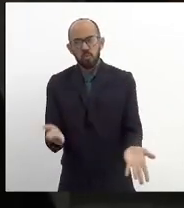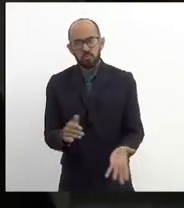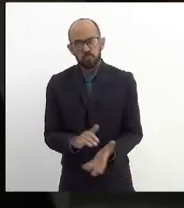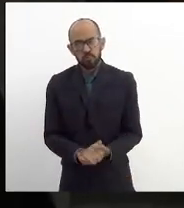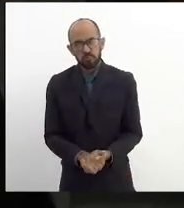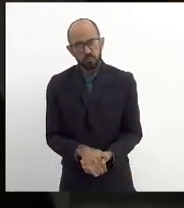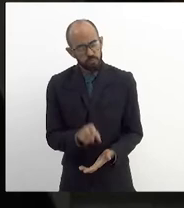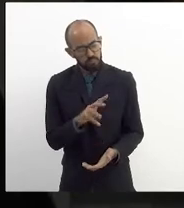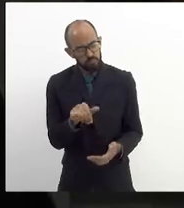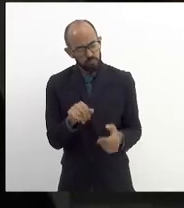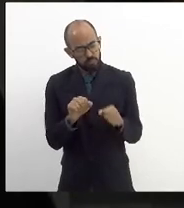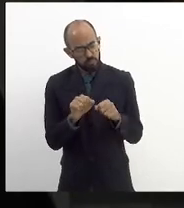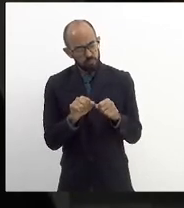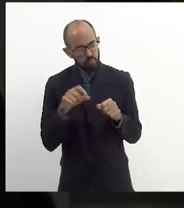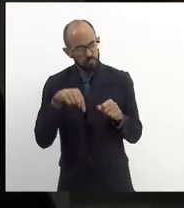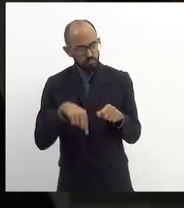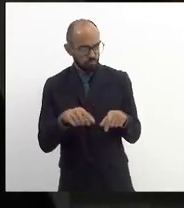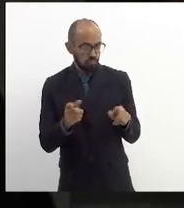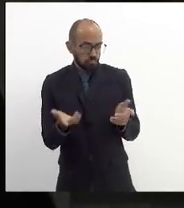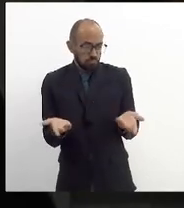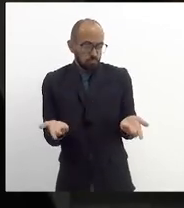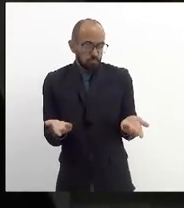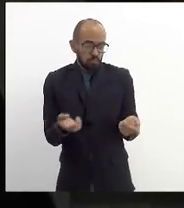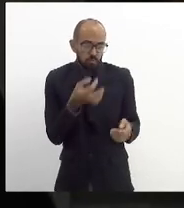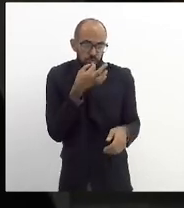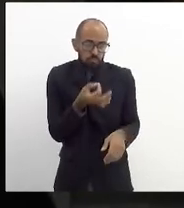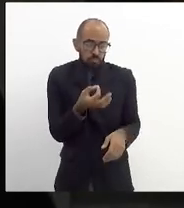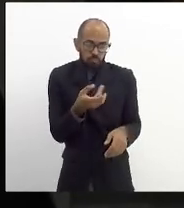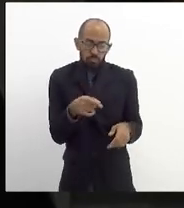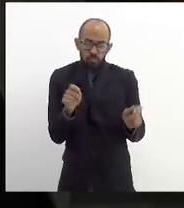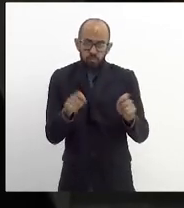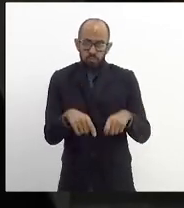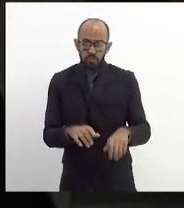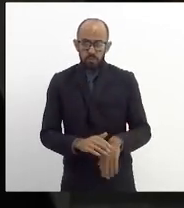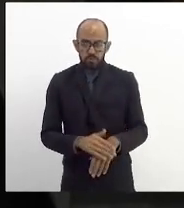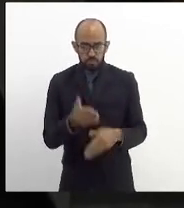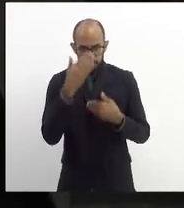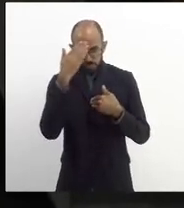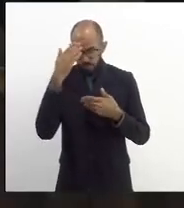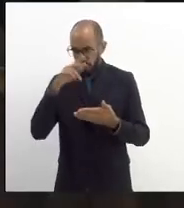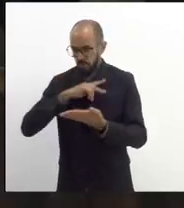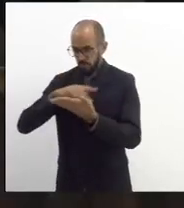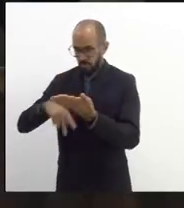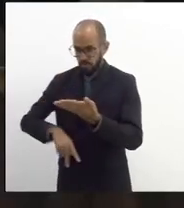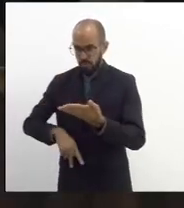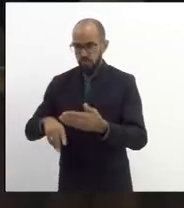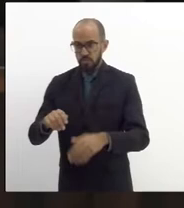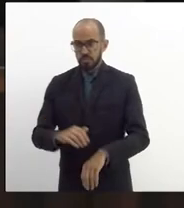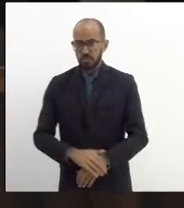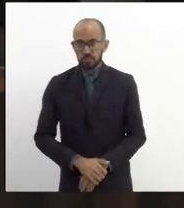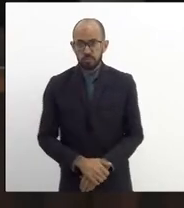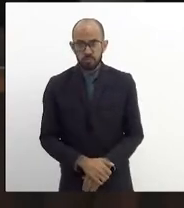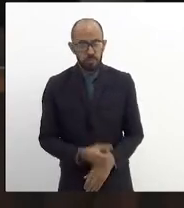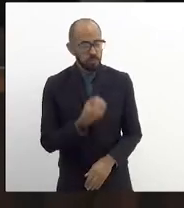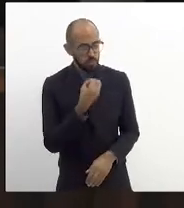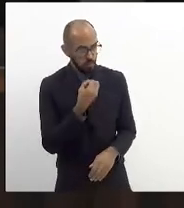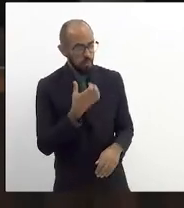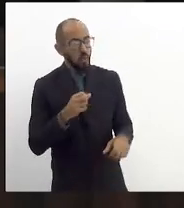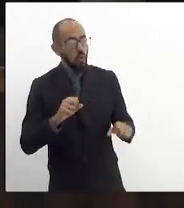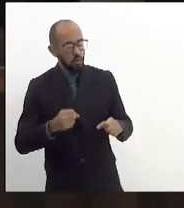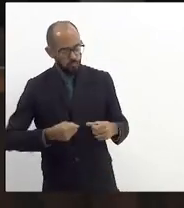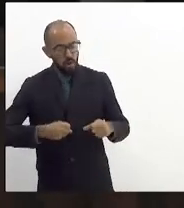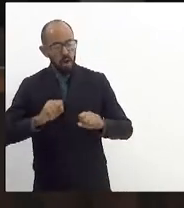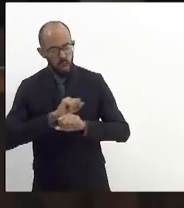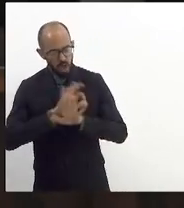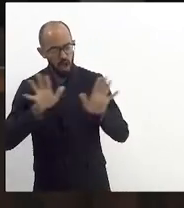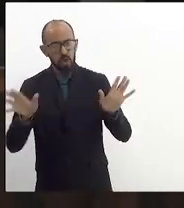fazer esse caminho aqui que a gente tá aqui sugerindo só obrigado a sua presidentes nada a deputada foi bem esclarecedor